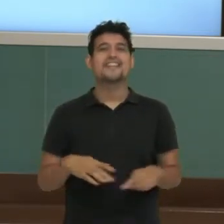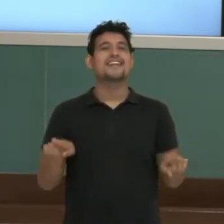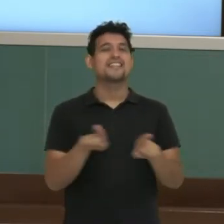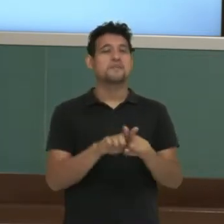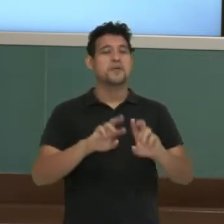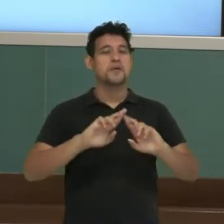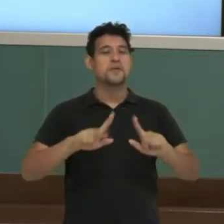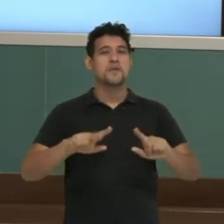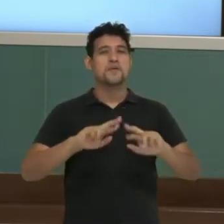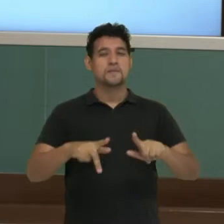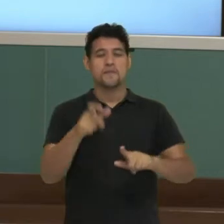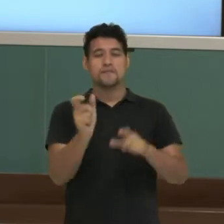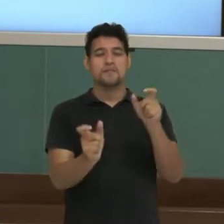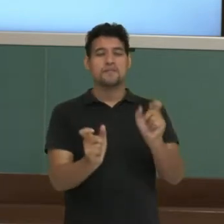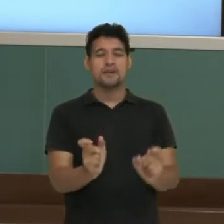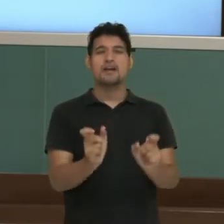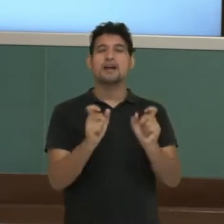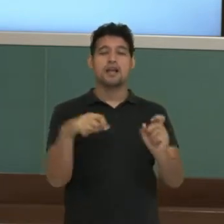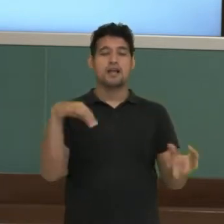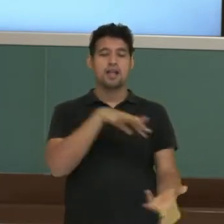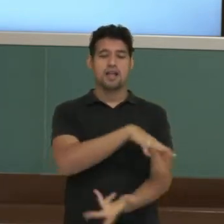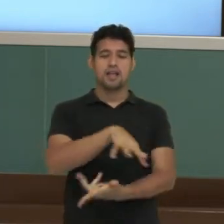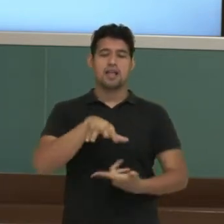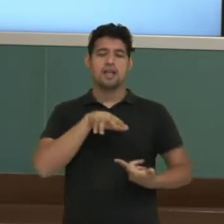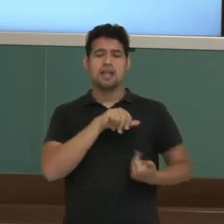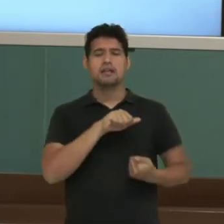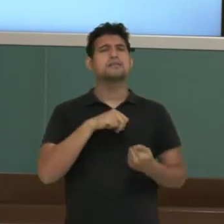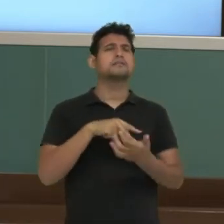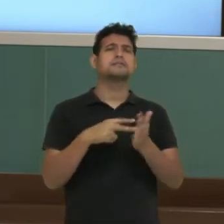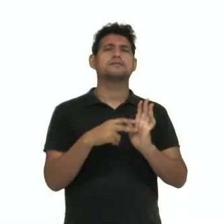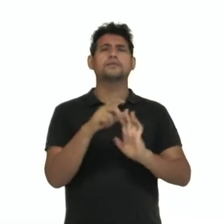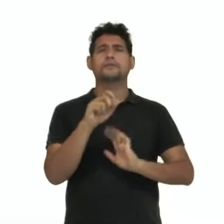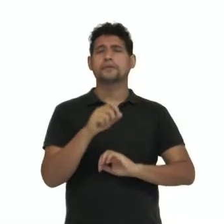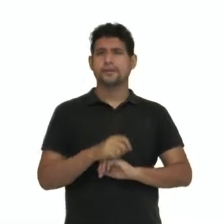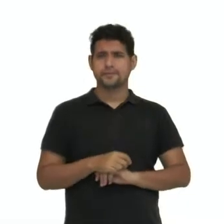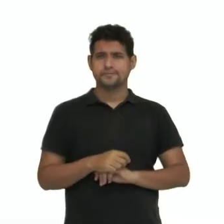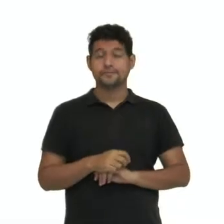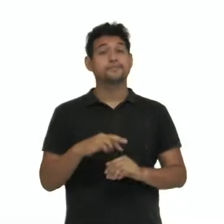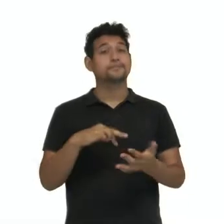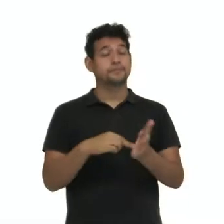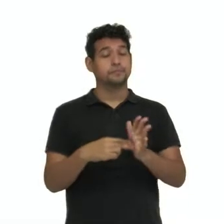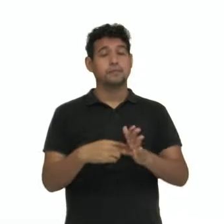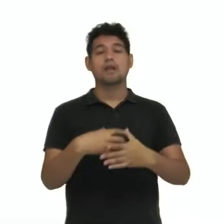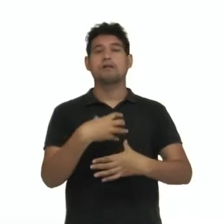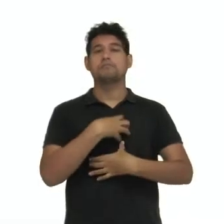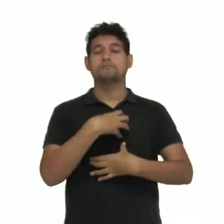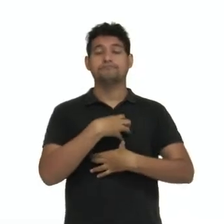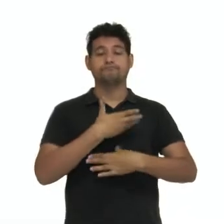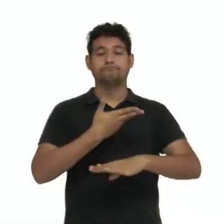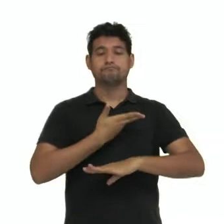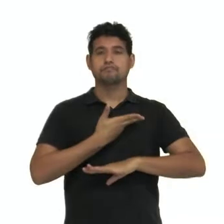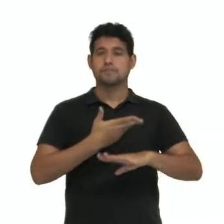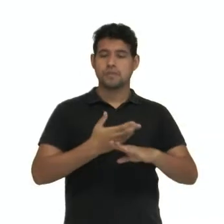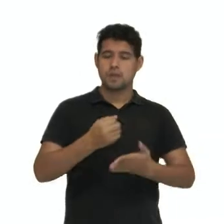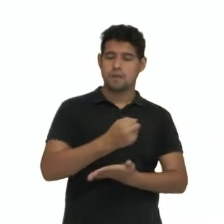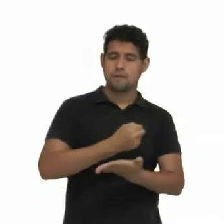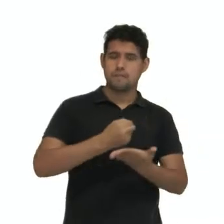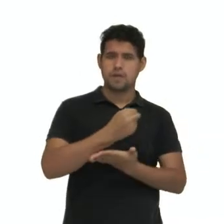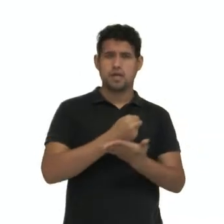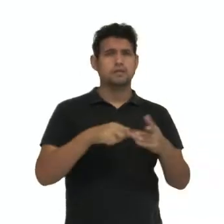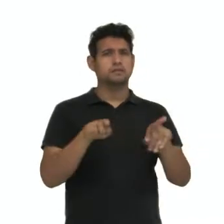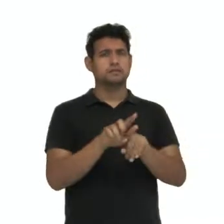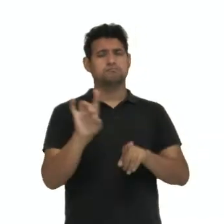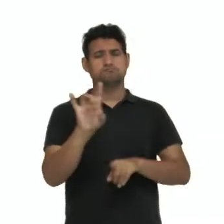também caracterizam a globalização, logicamente, é a situação dos níveis básicos de estruturação de